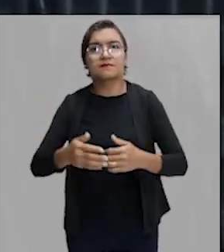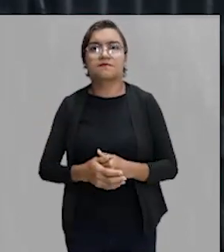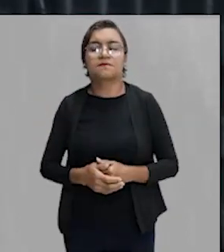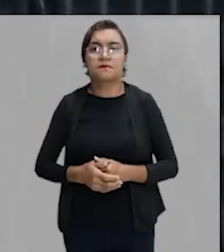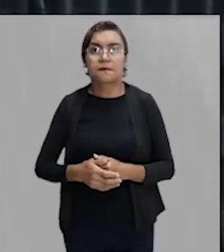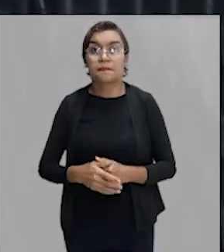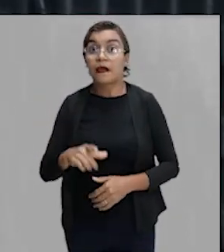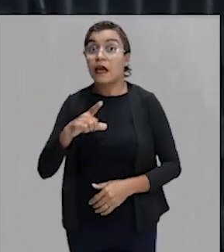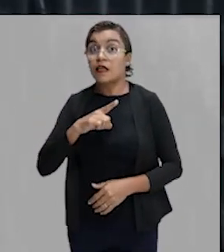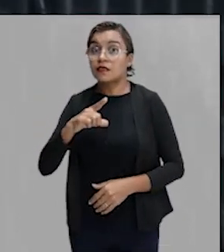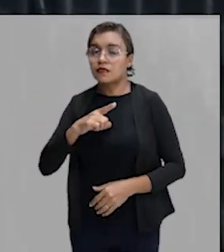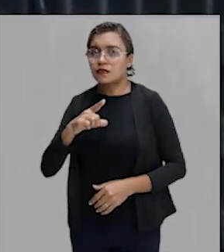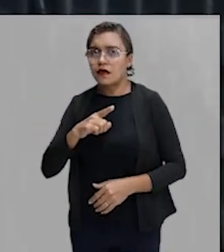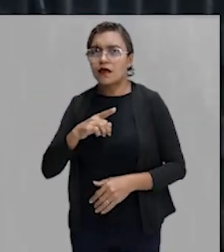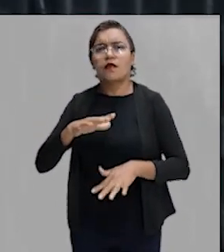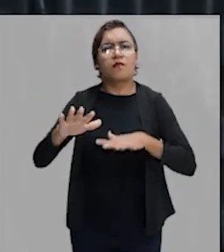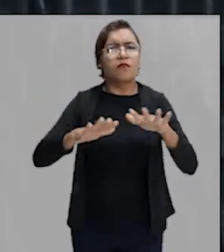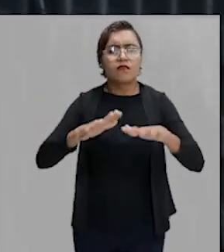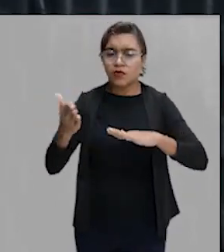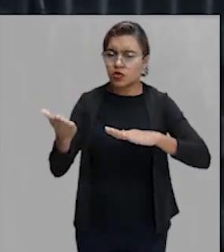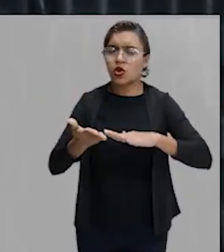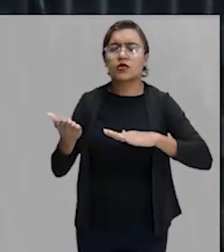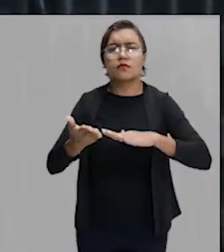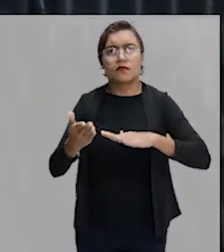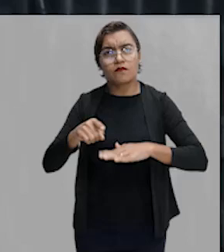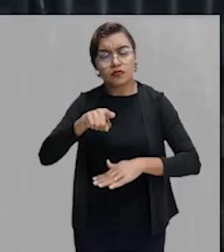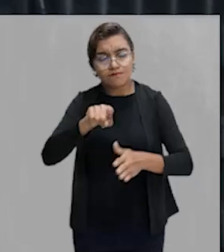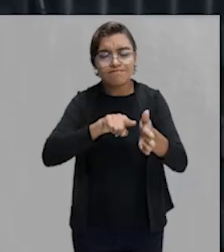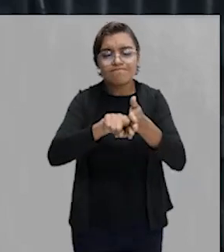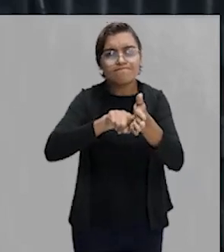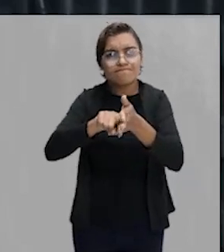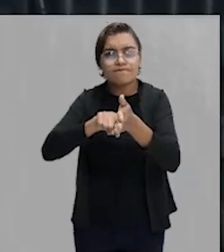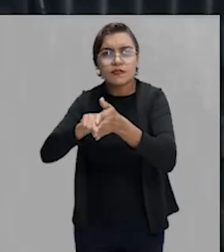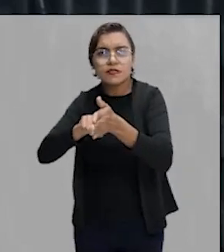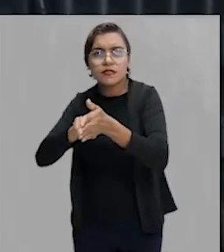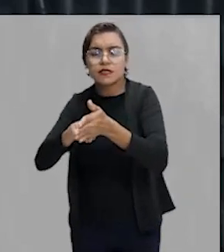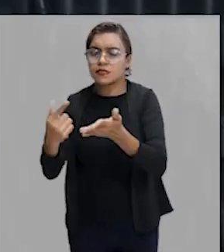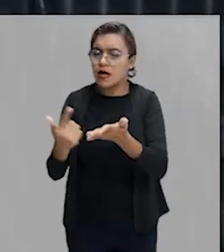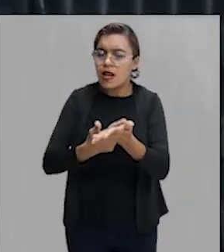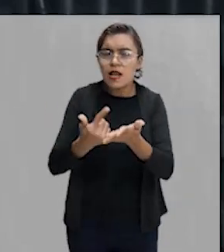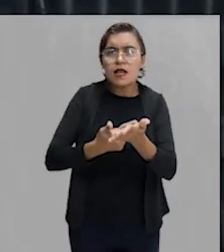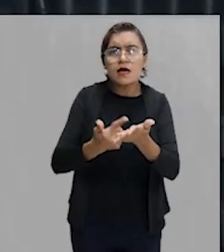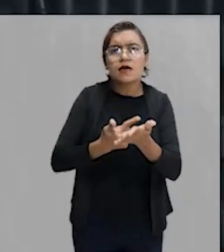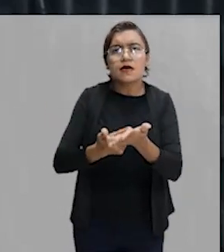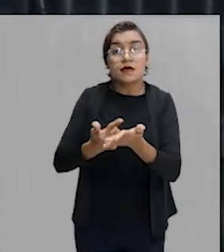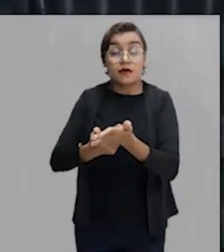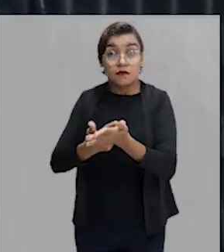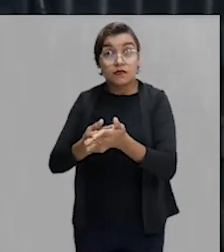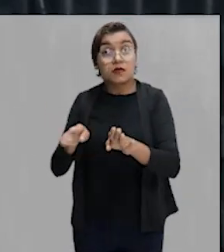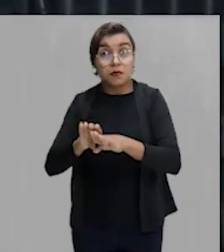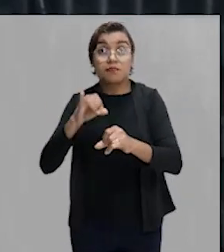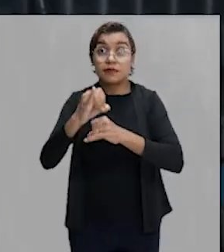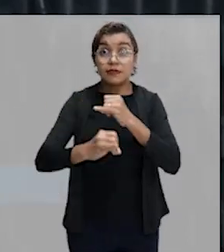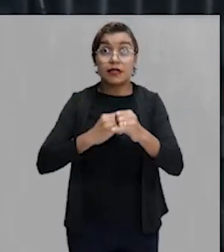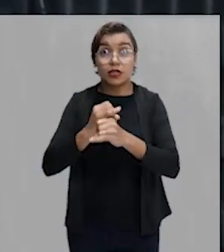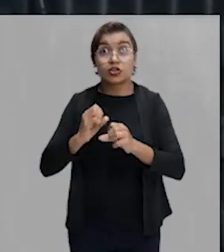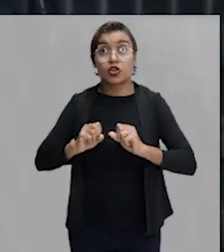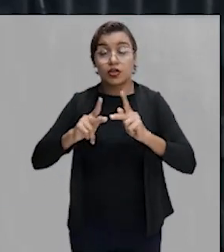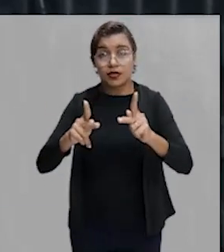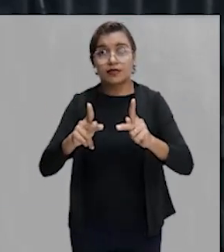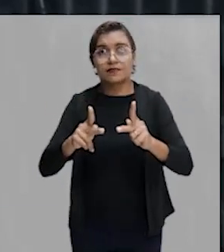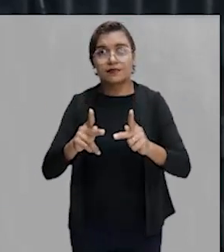você, existem mais movimentos contemporâneos, é só você consultar o seu livro didático ou pesquisar pela internet também, beleza?